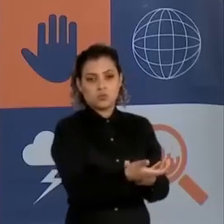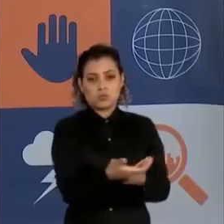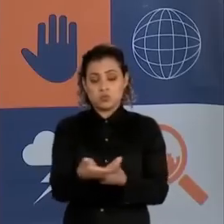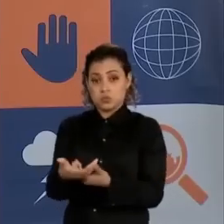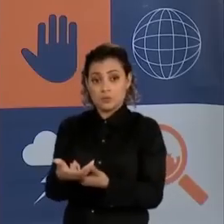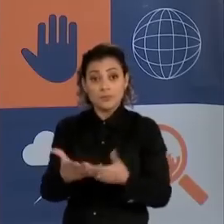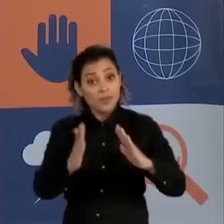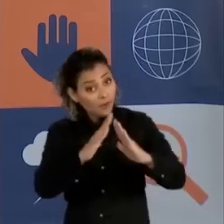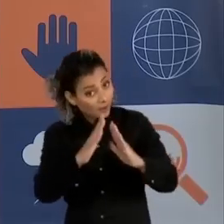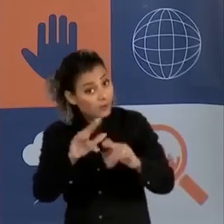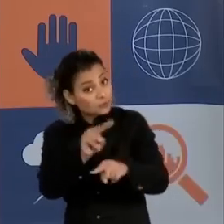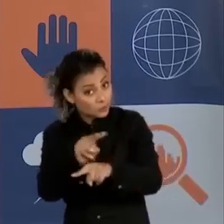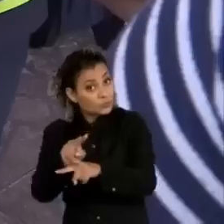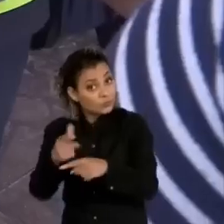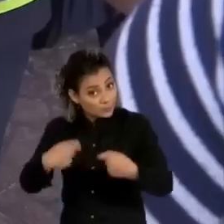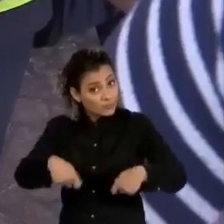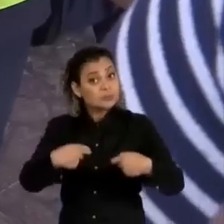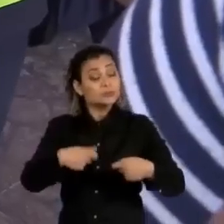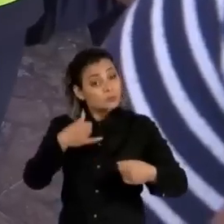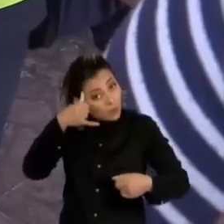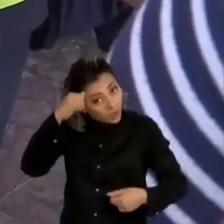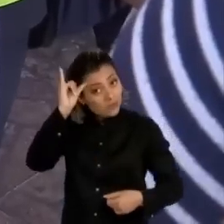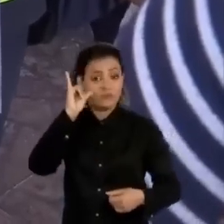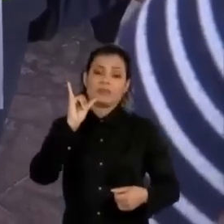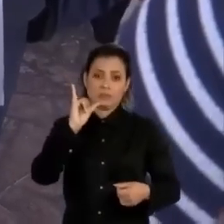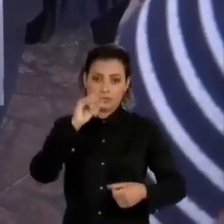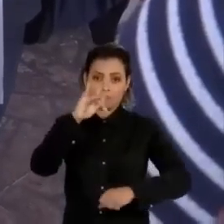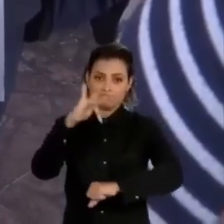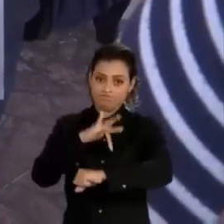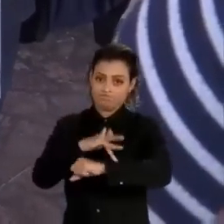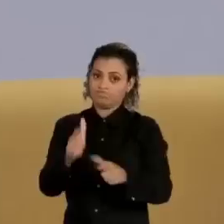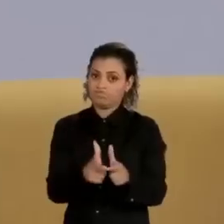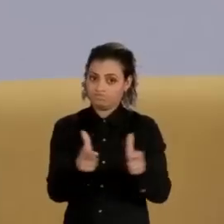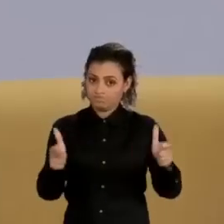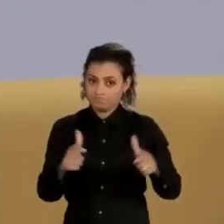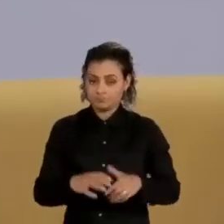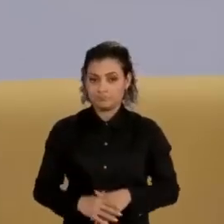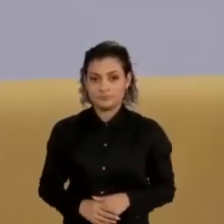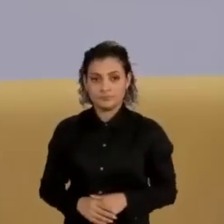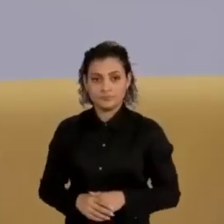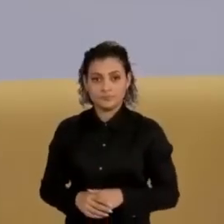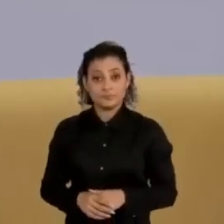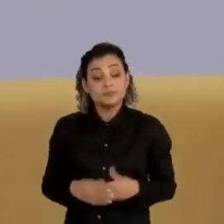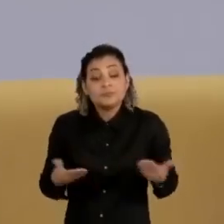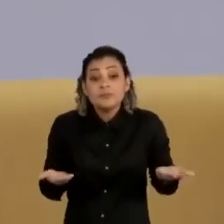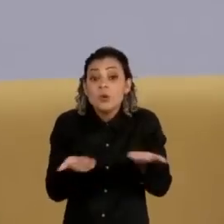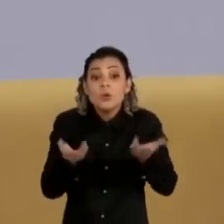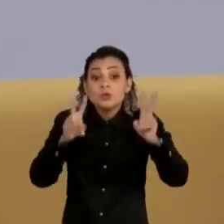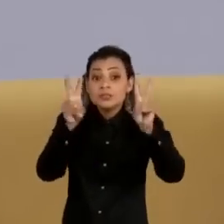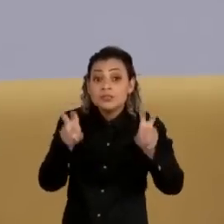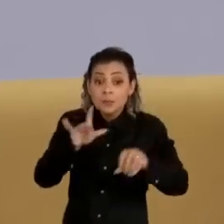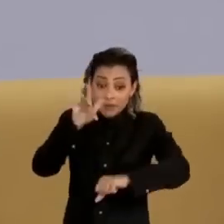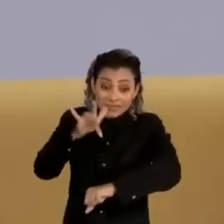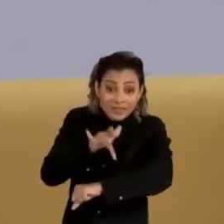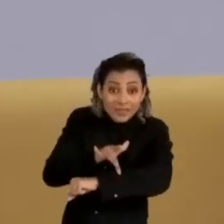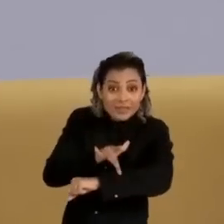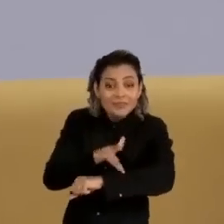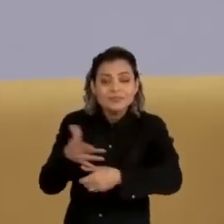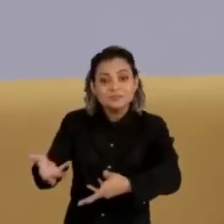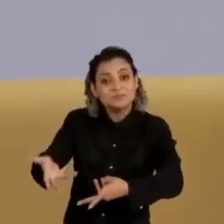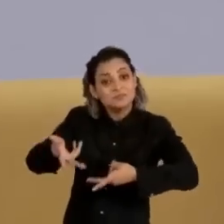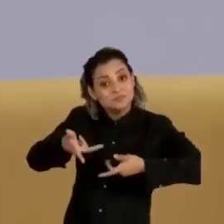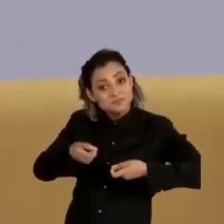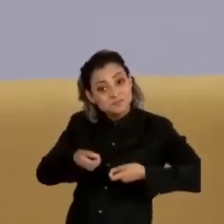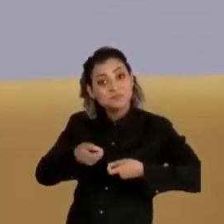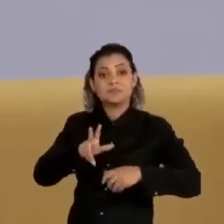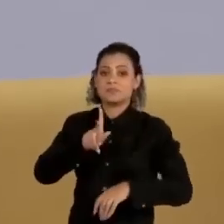Cuidar da casa também é cuidar para não termos criadouros do mosquito. Bom, e para falar sobre a dengue, hoje nós recebemos aqui